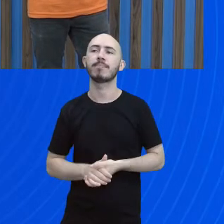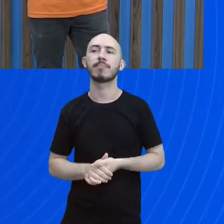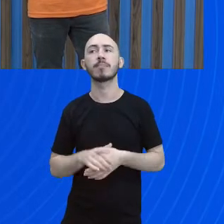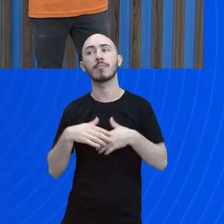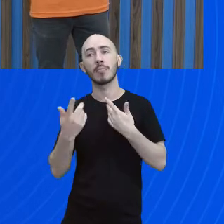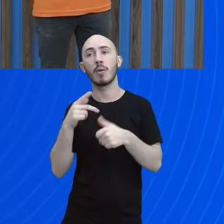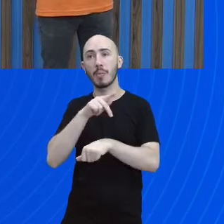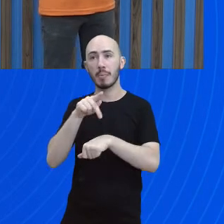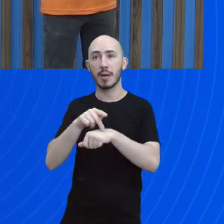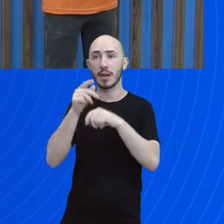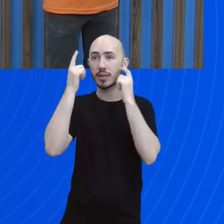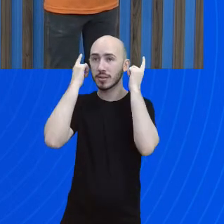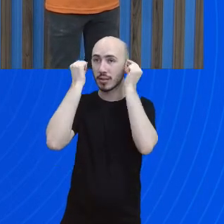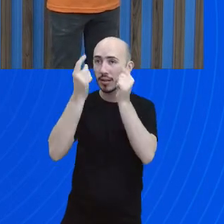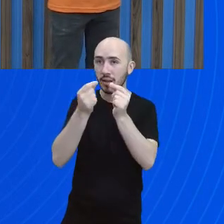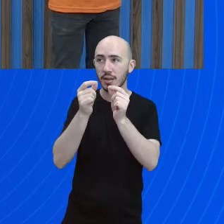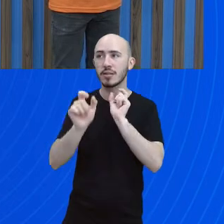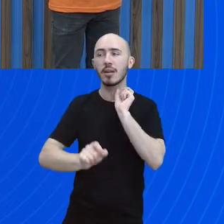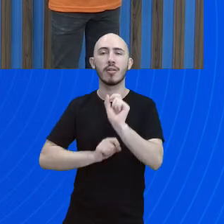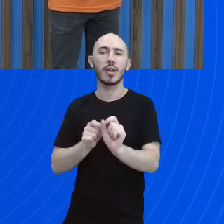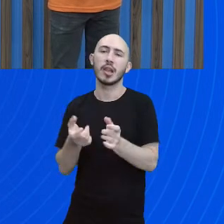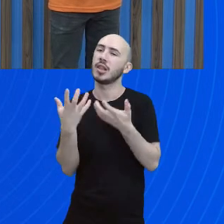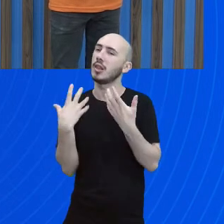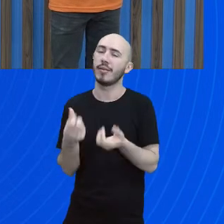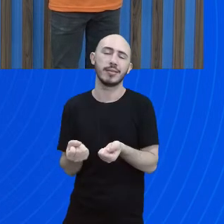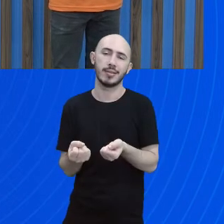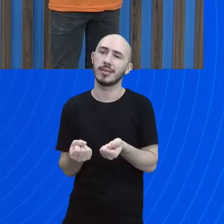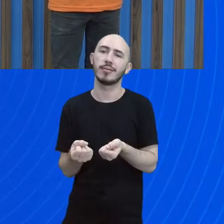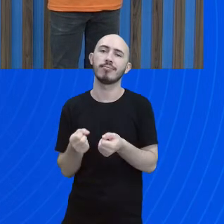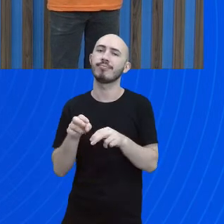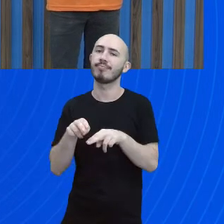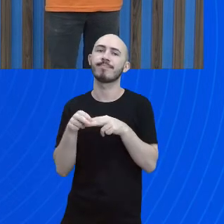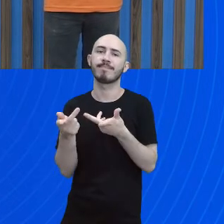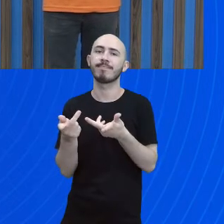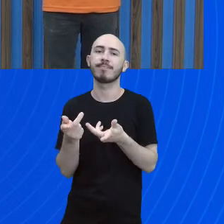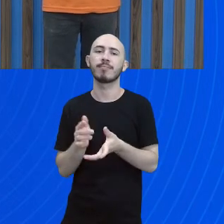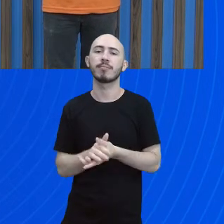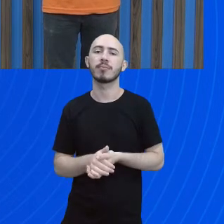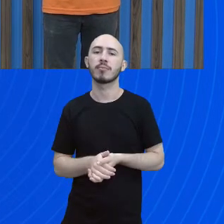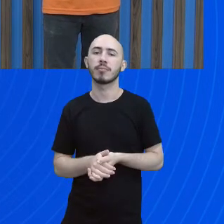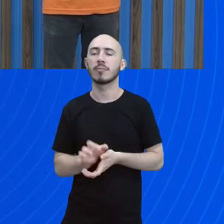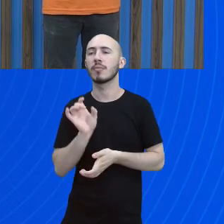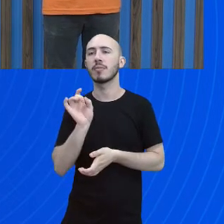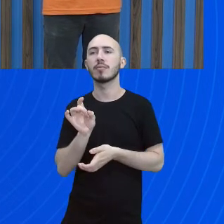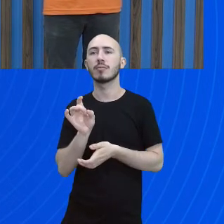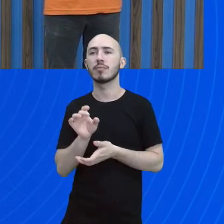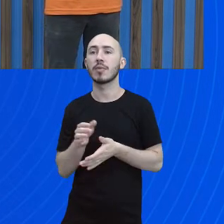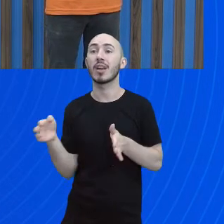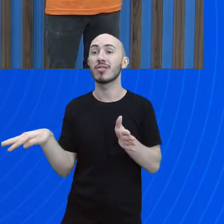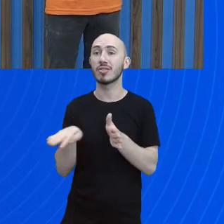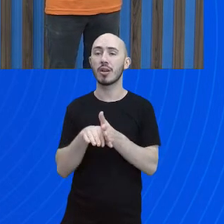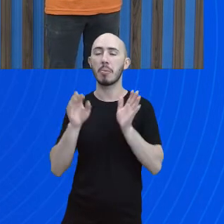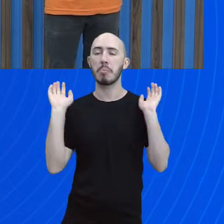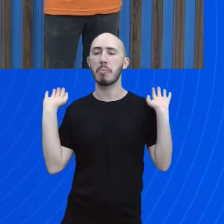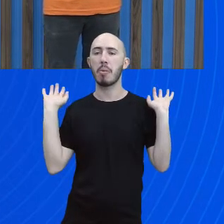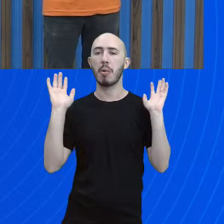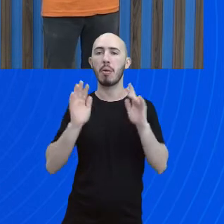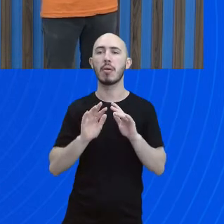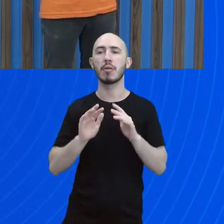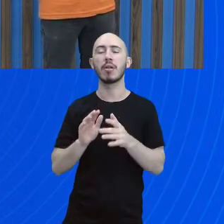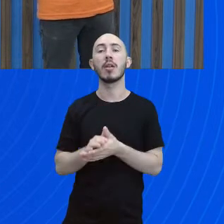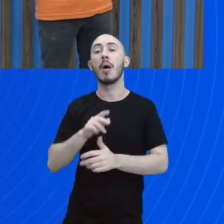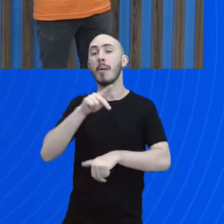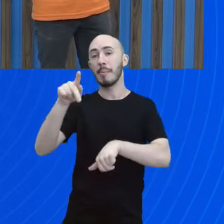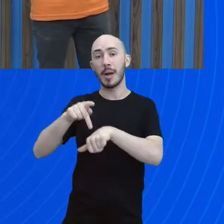país que deporta, infelizmente, professor, porque não tem condições de ficar. Então a Grécia recebe e deporta. Quem hoje mais recebe na Europa é a